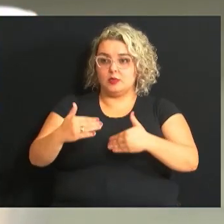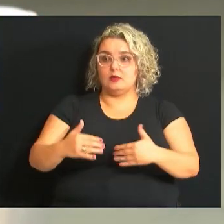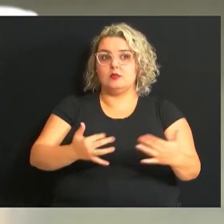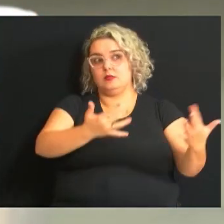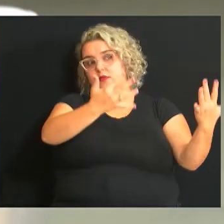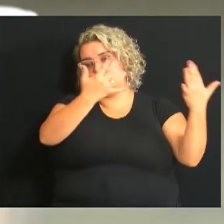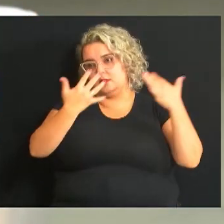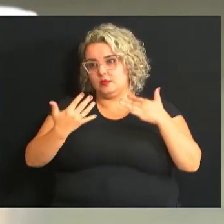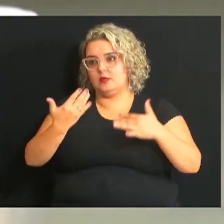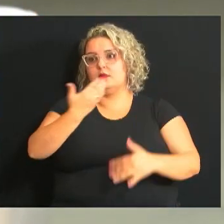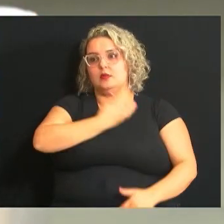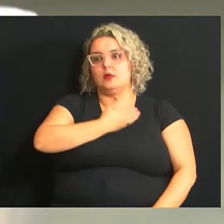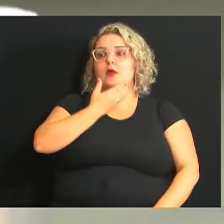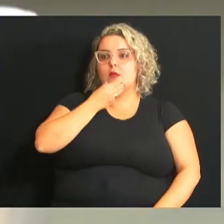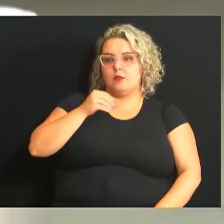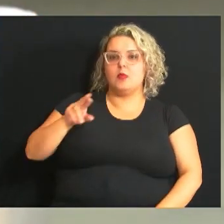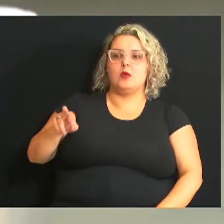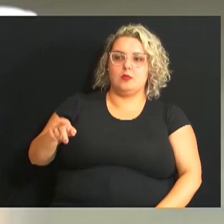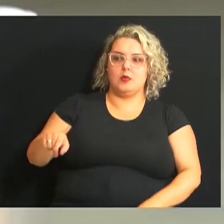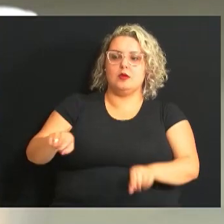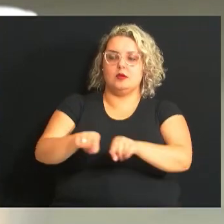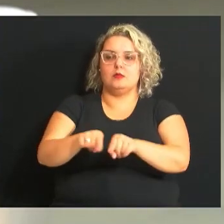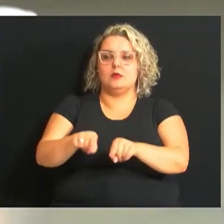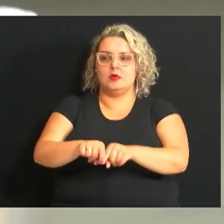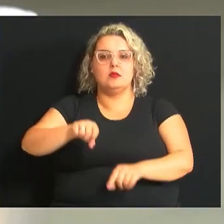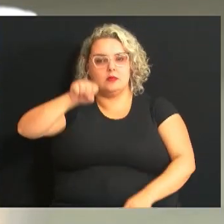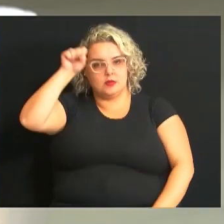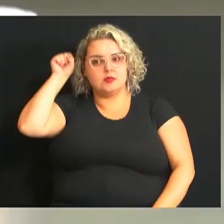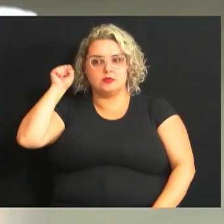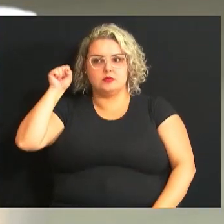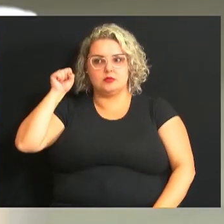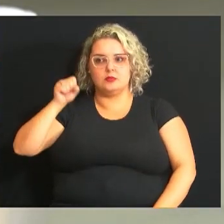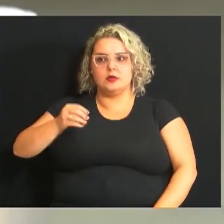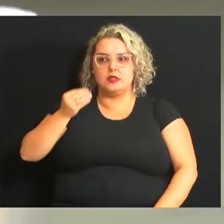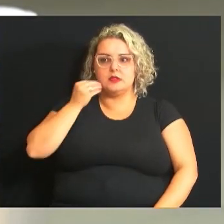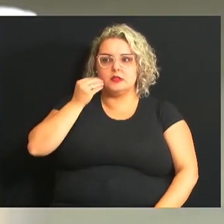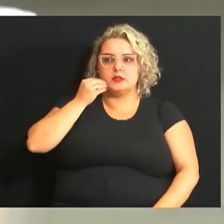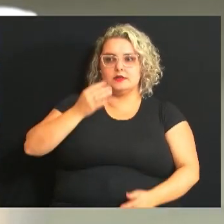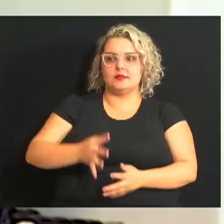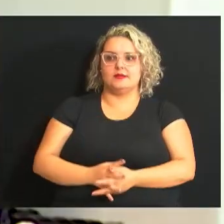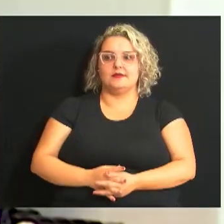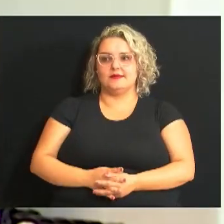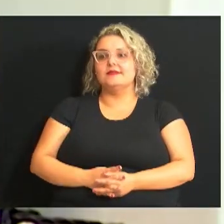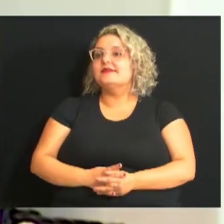meu irmão vai também prestar vestibular. E é isso.